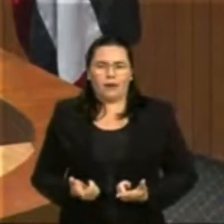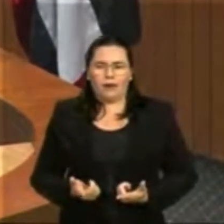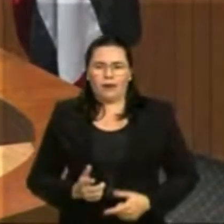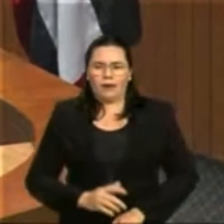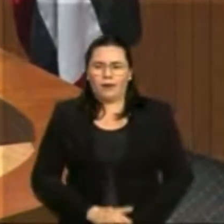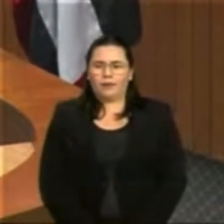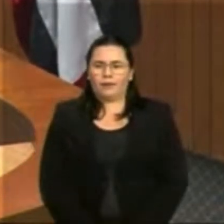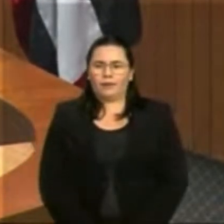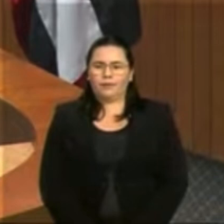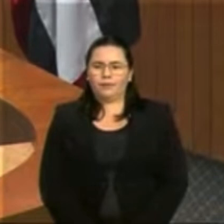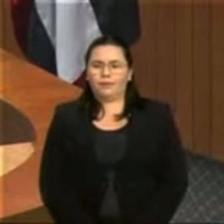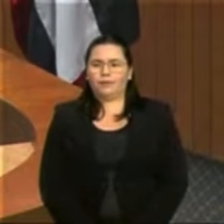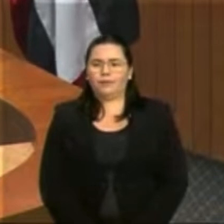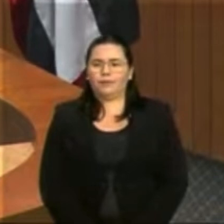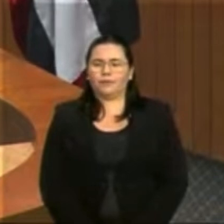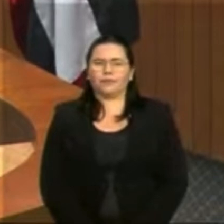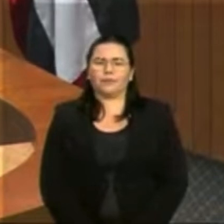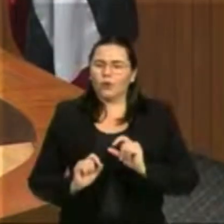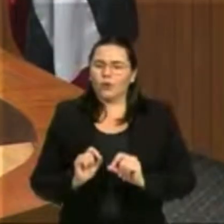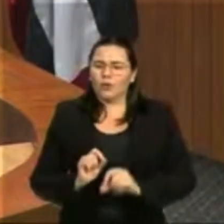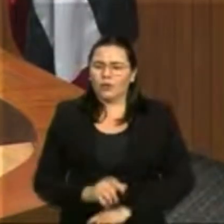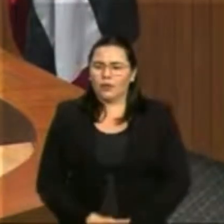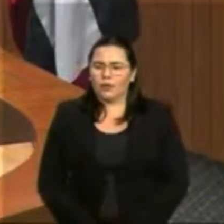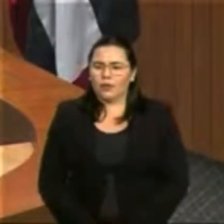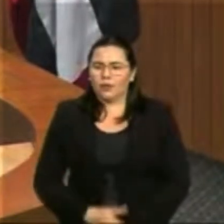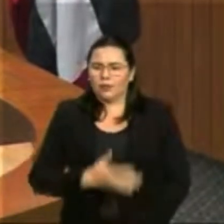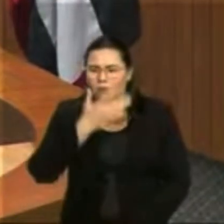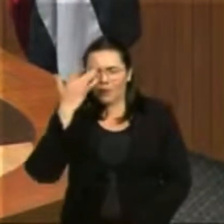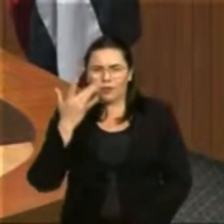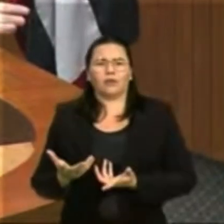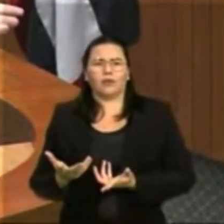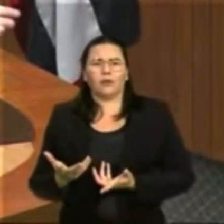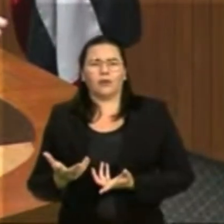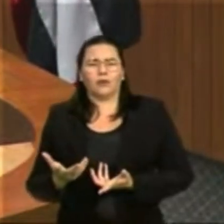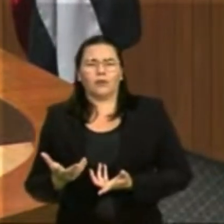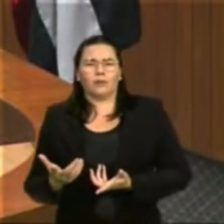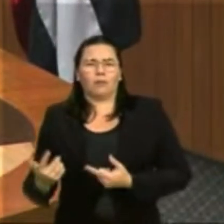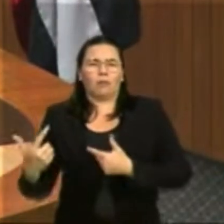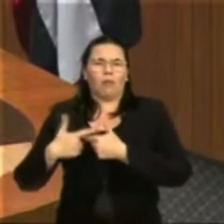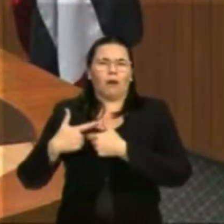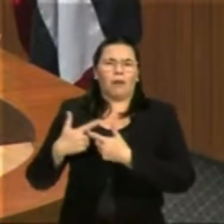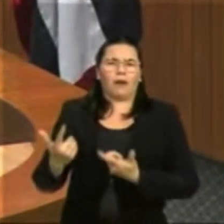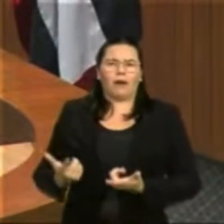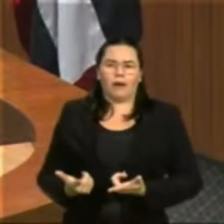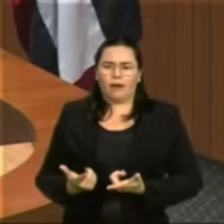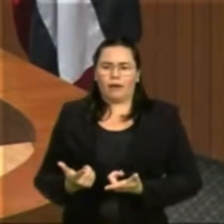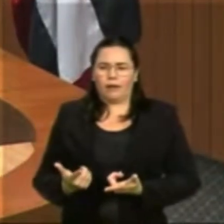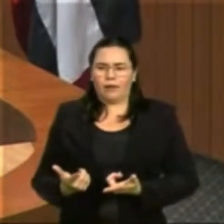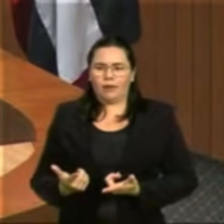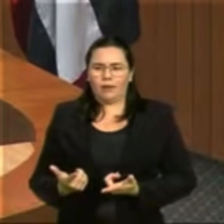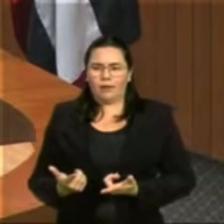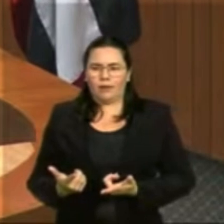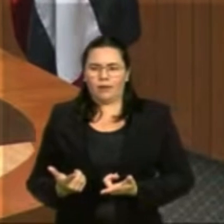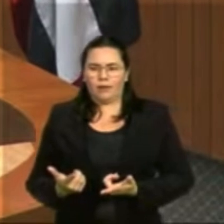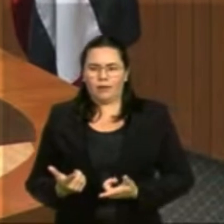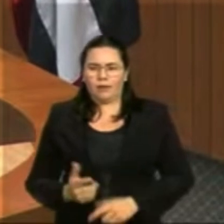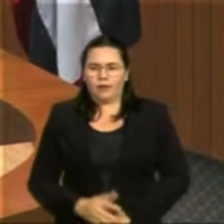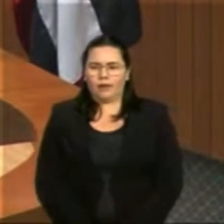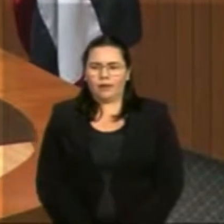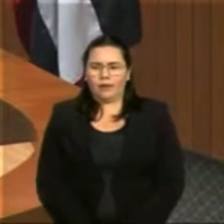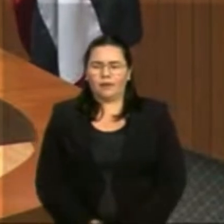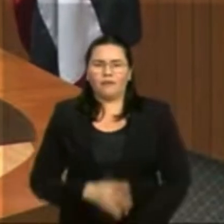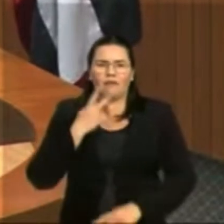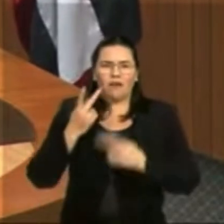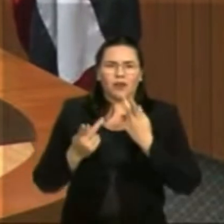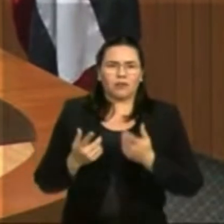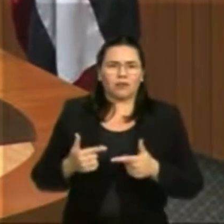com a esposa, tentando subliminarmente chamá-la, quando na verdade eles fizeram isso aqui comigo. Diz que a luta não pode ter feito